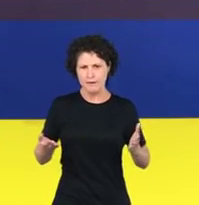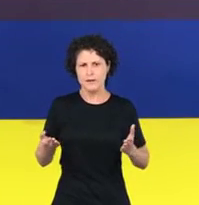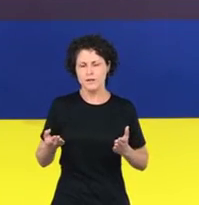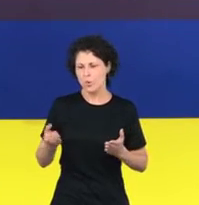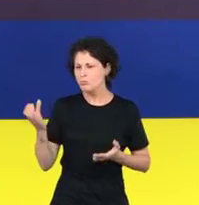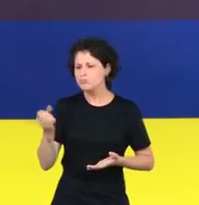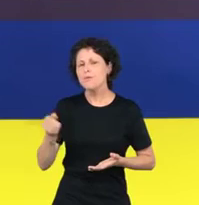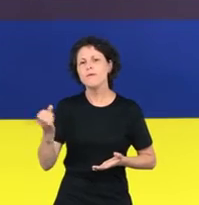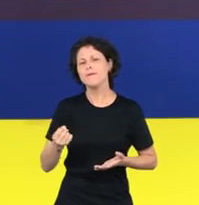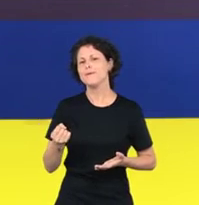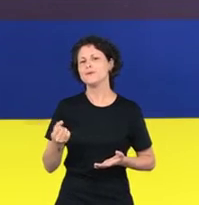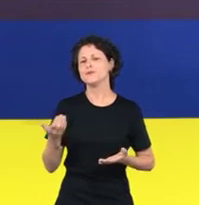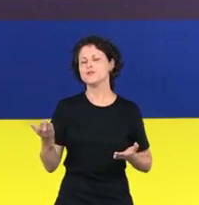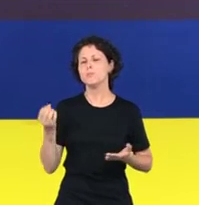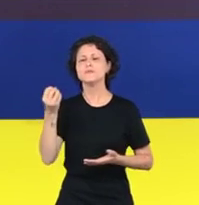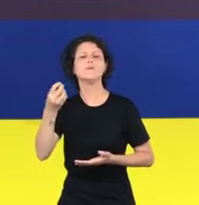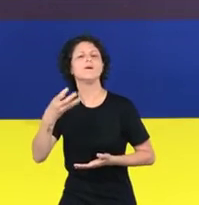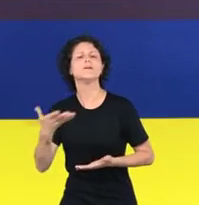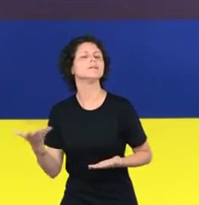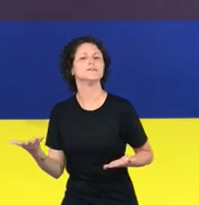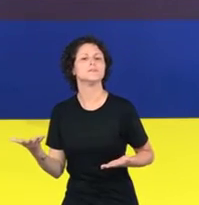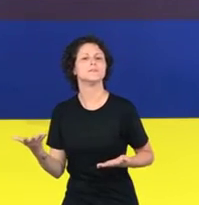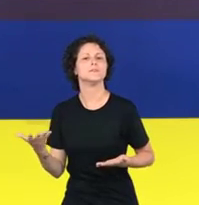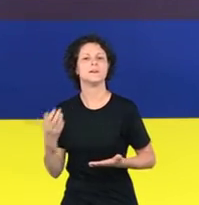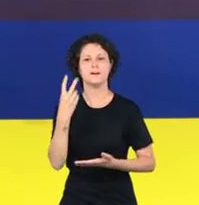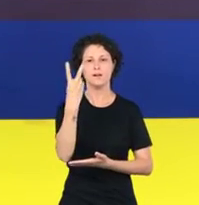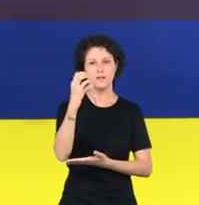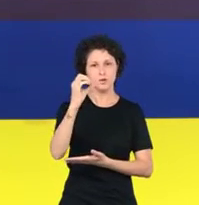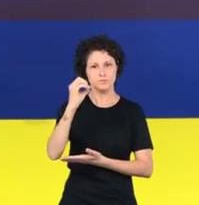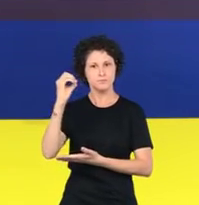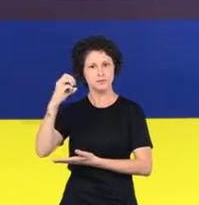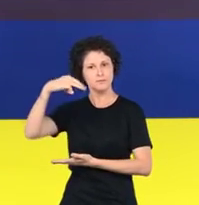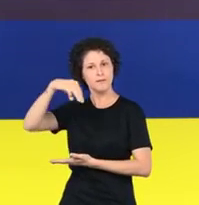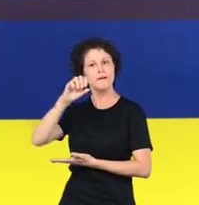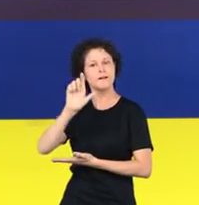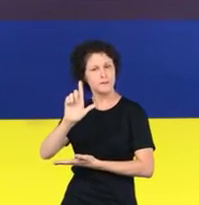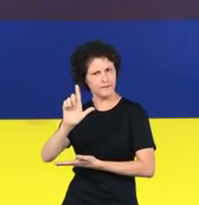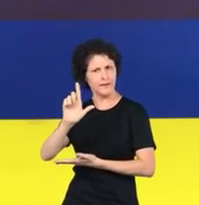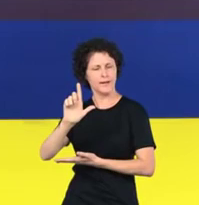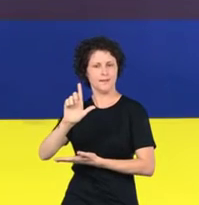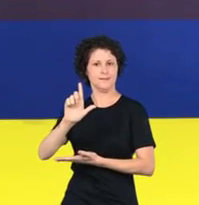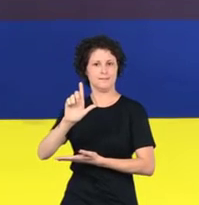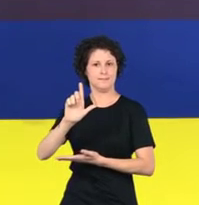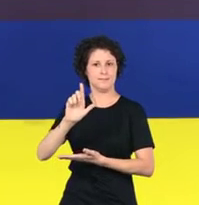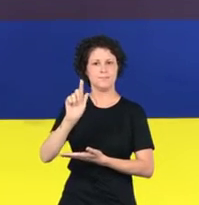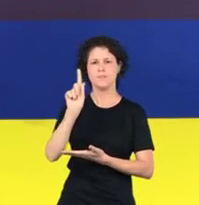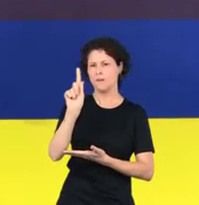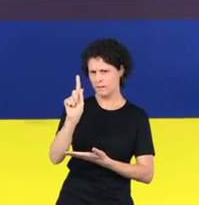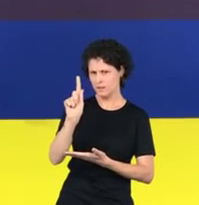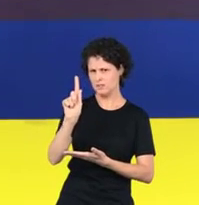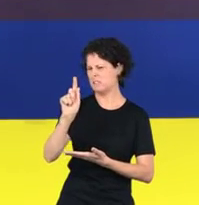Agora eu preciso acrescentar o leite. A receita pede 200 ml de leite. Bom, ml ou mililitro